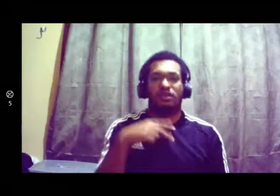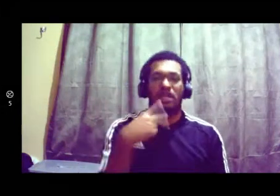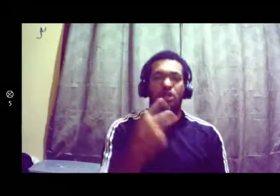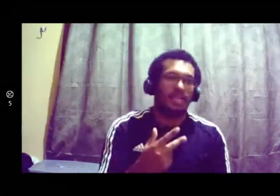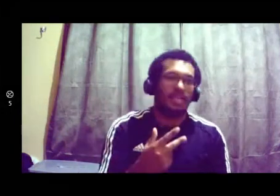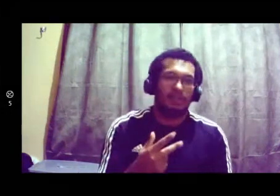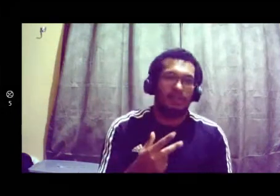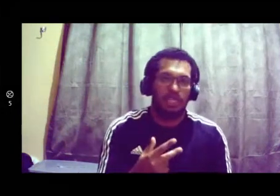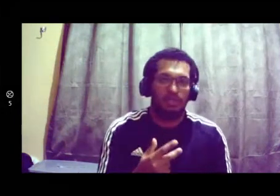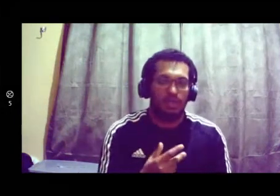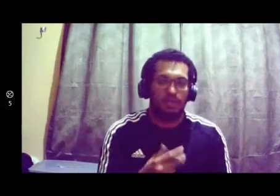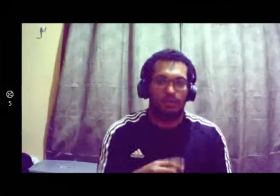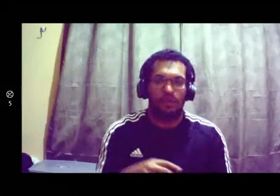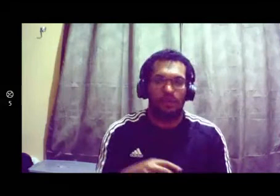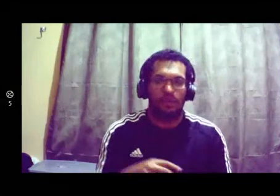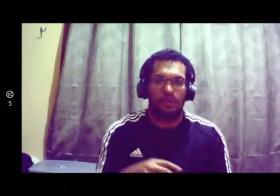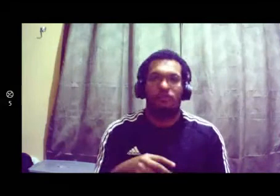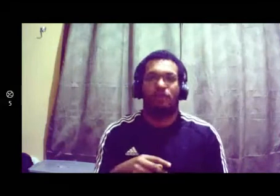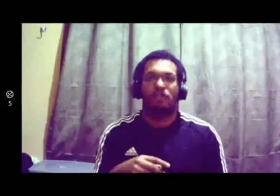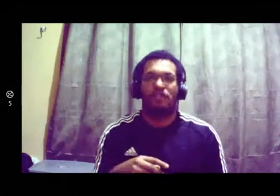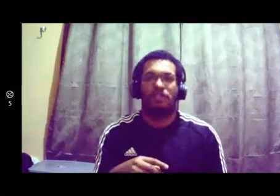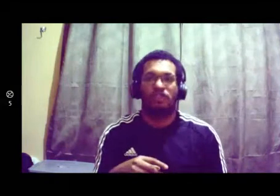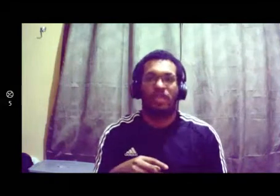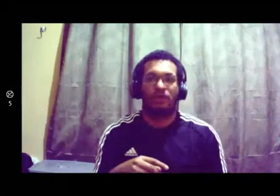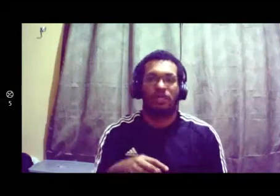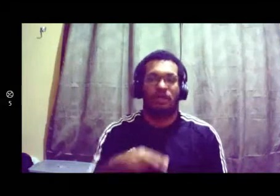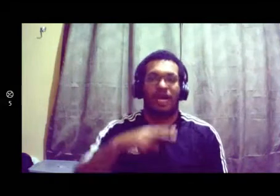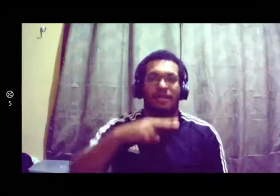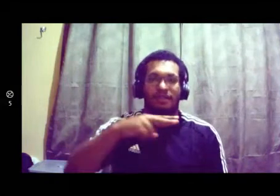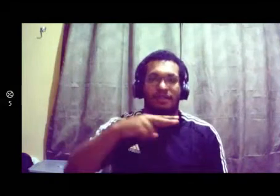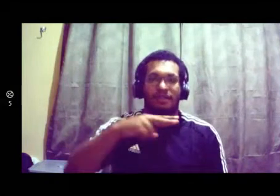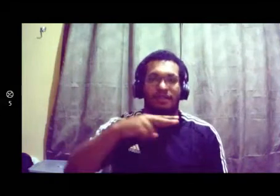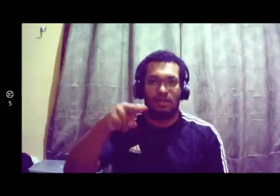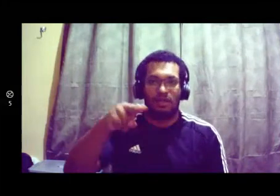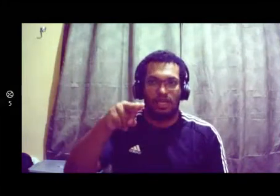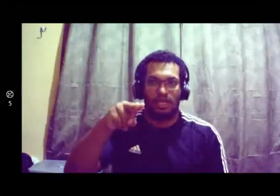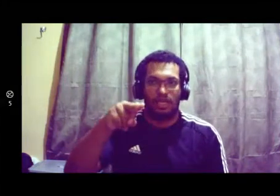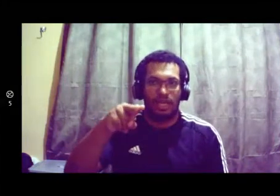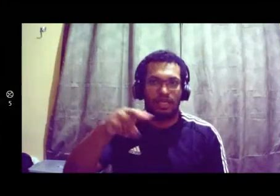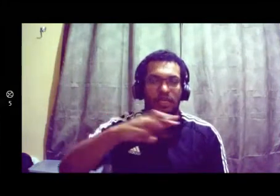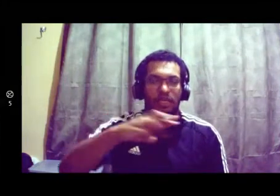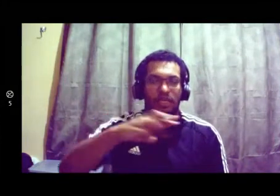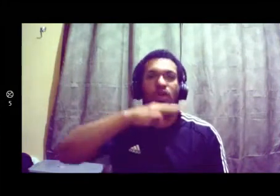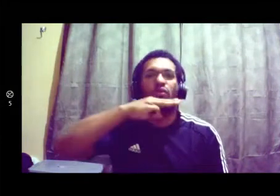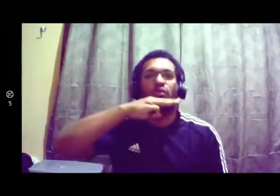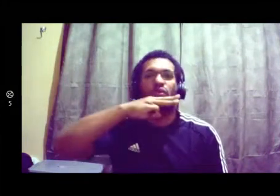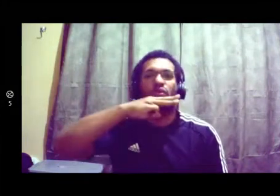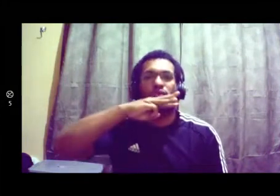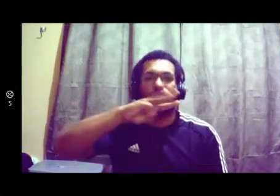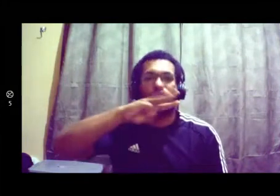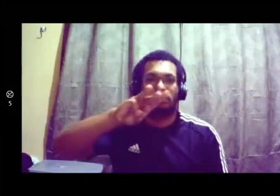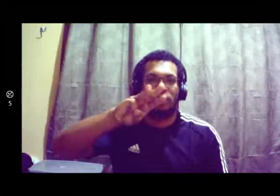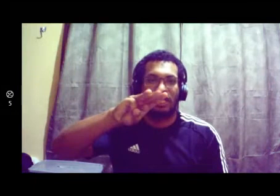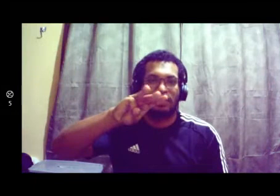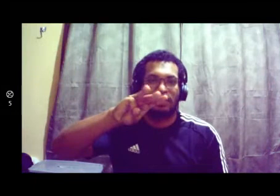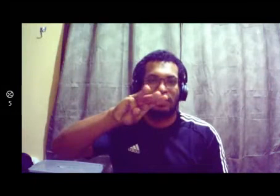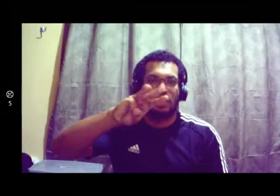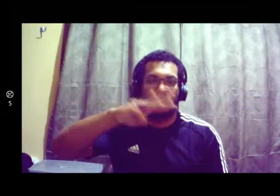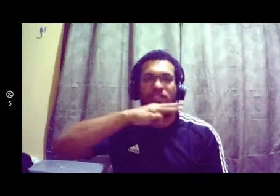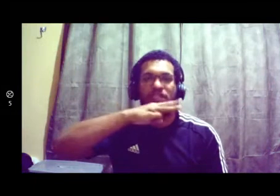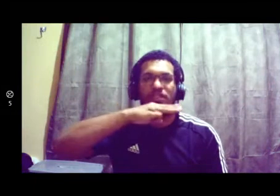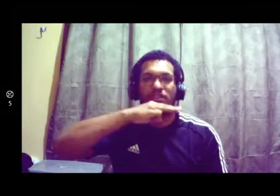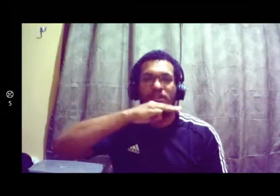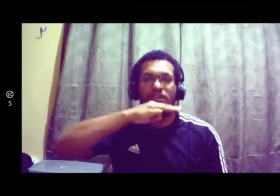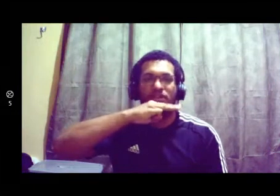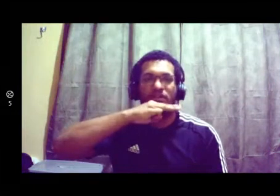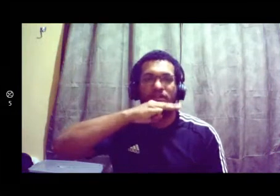tem 2 sinais para mês de março. Você pode fazer o sinal, então, assim, ó, que nem tá ali. Você coloca 3 dedinhos